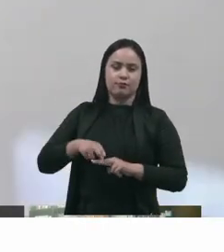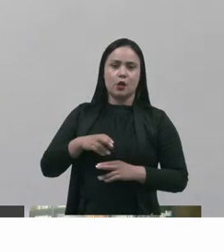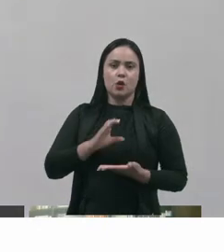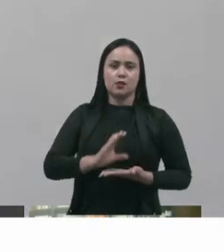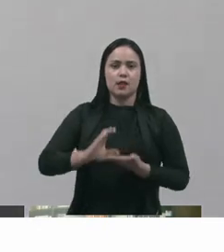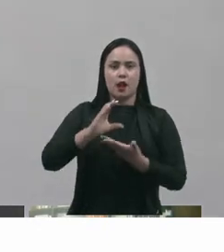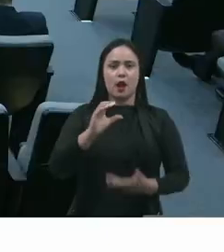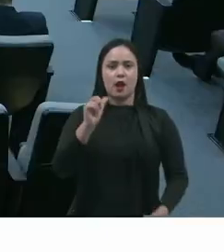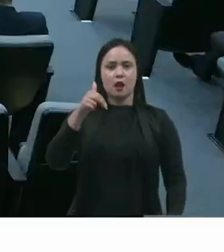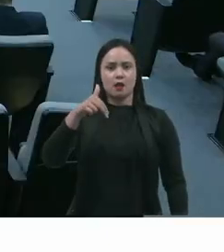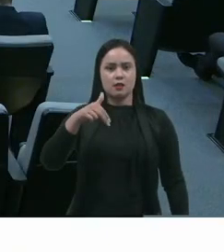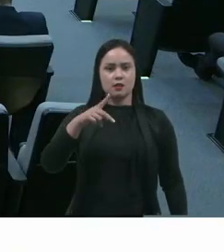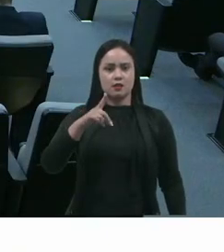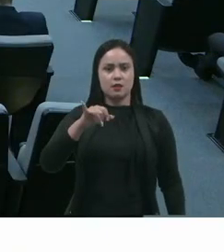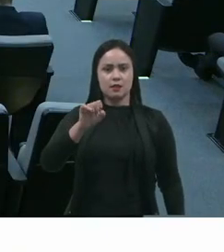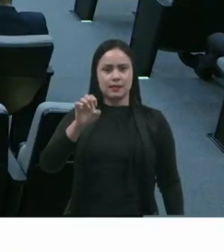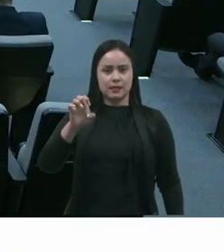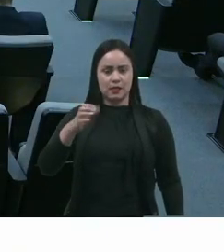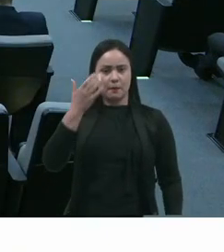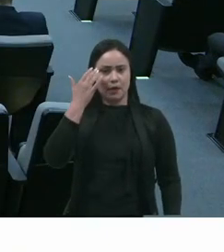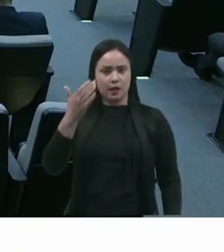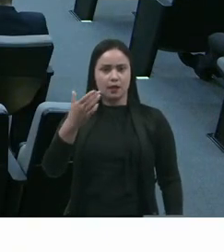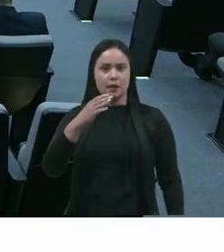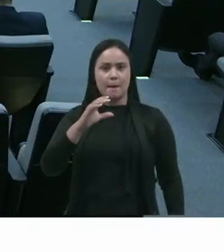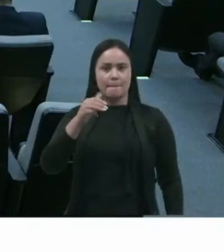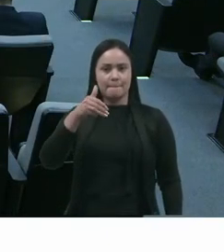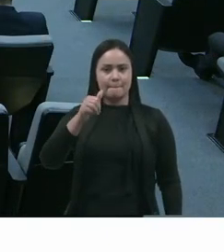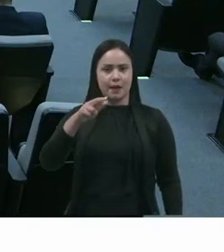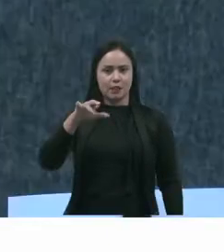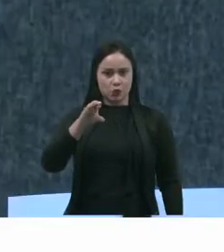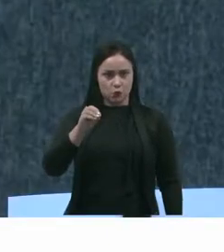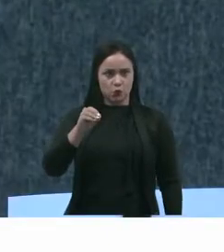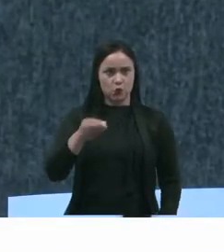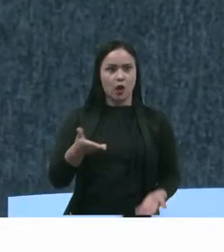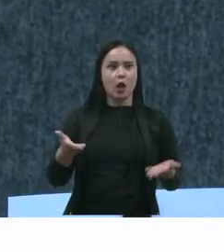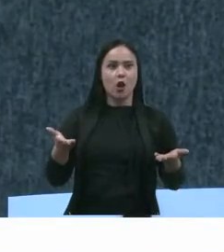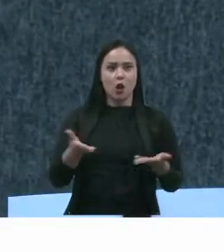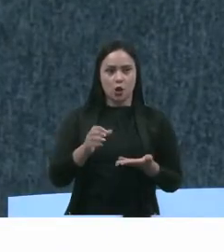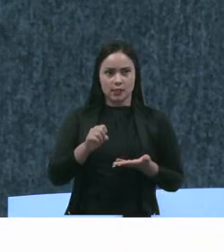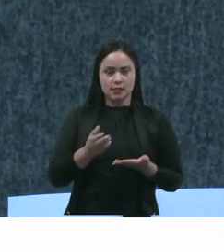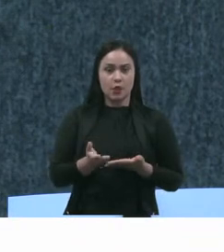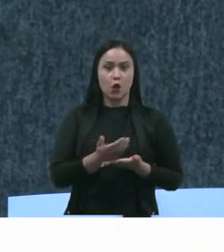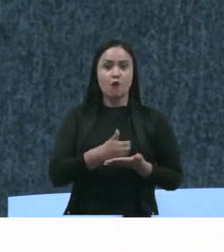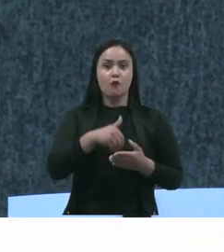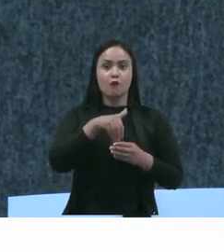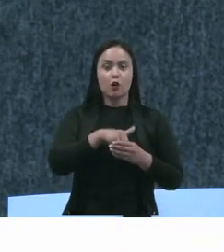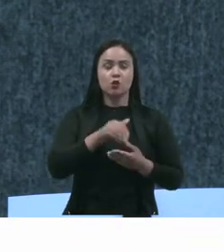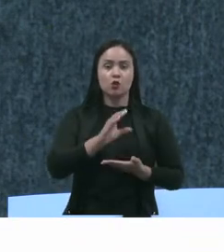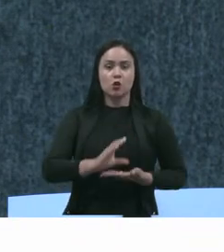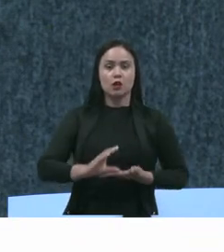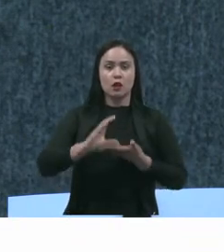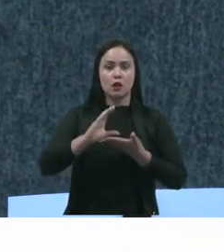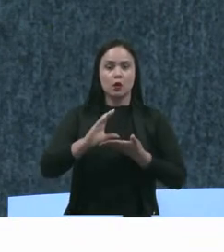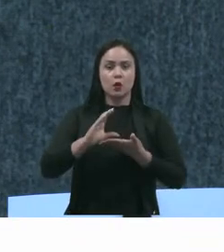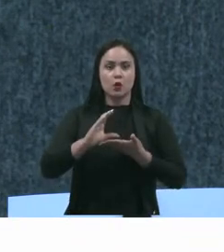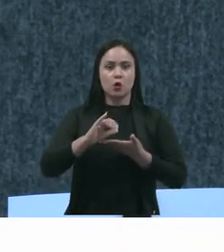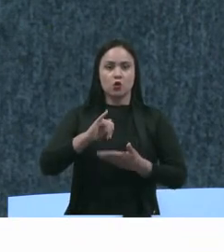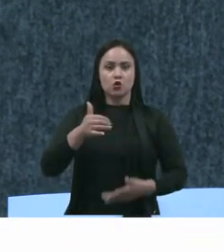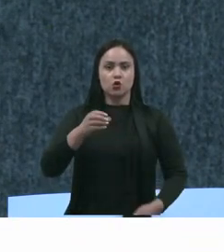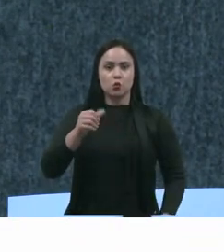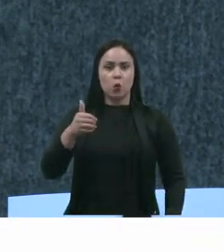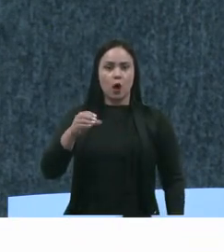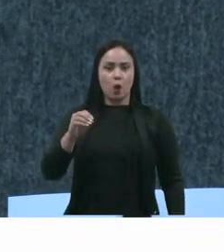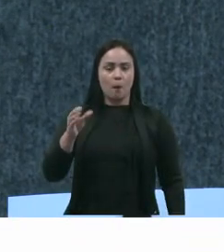Candice. Obrigada, conselheiro Márcio. Agora sim, colho o voto do conselheiro João